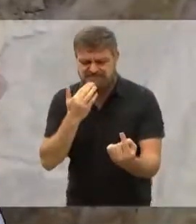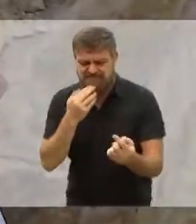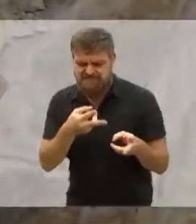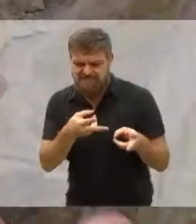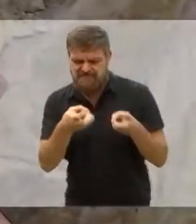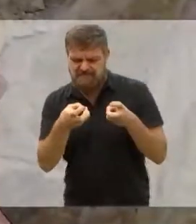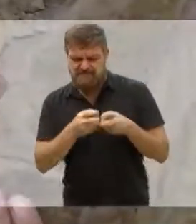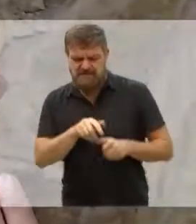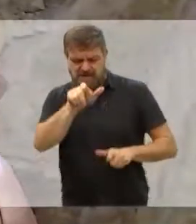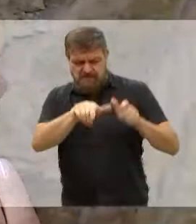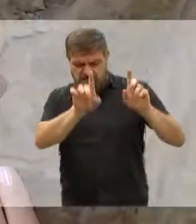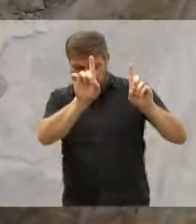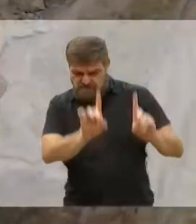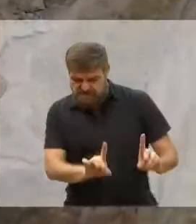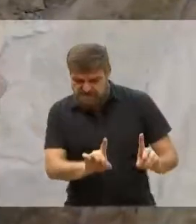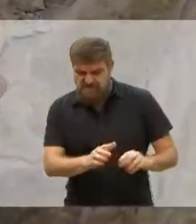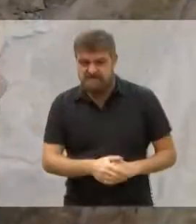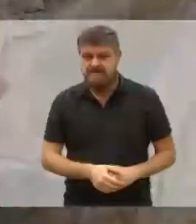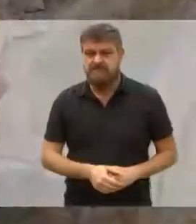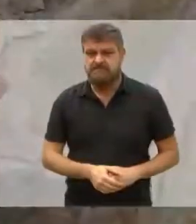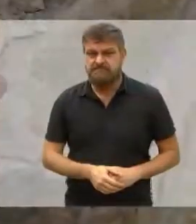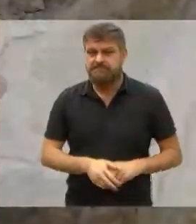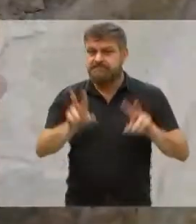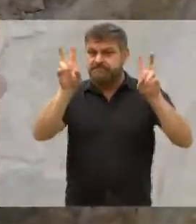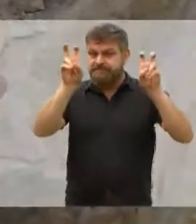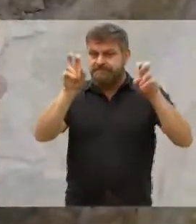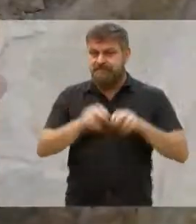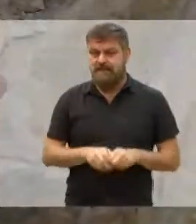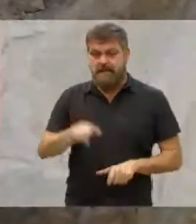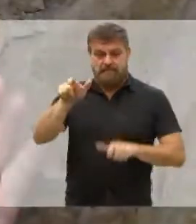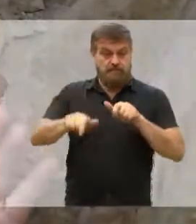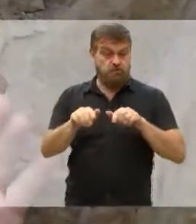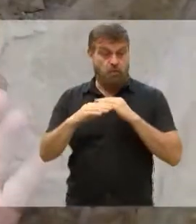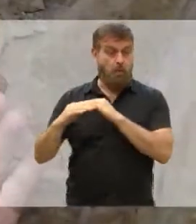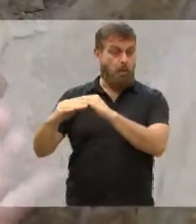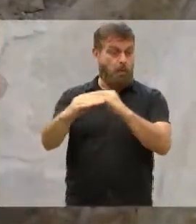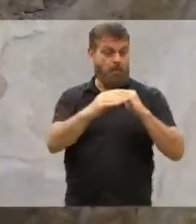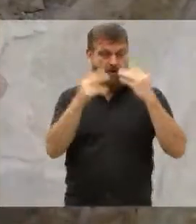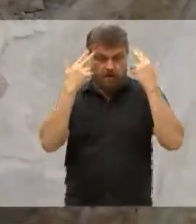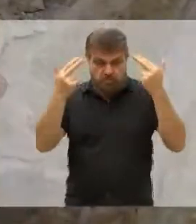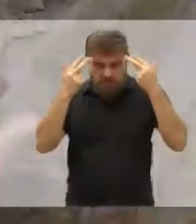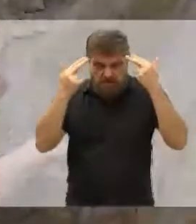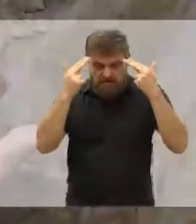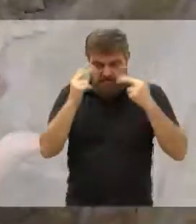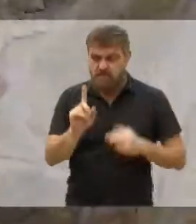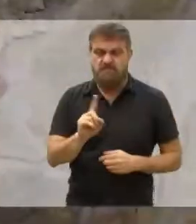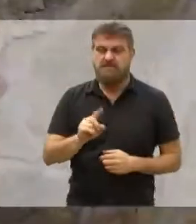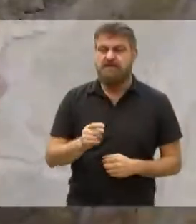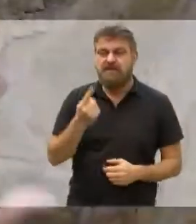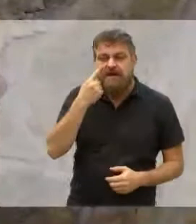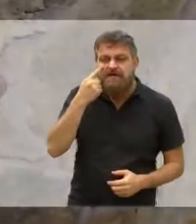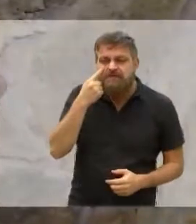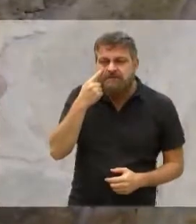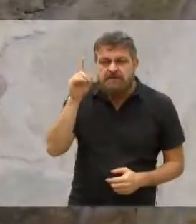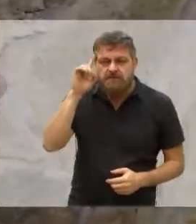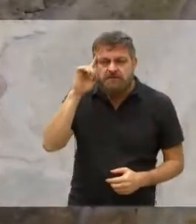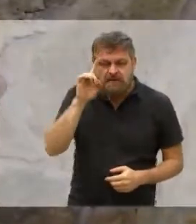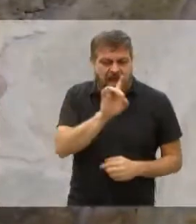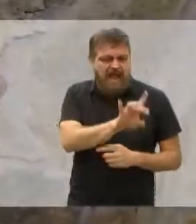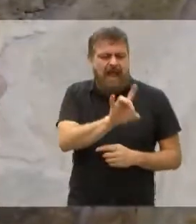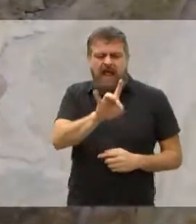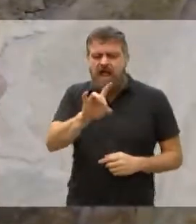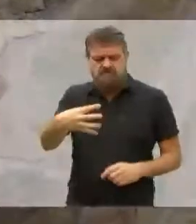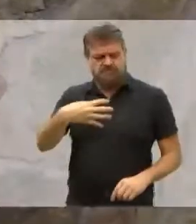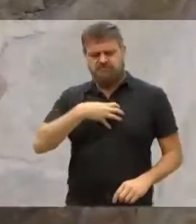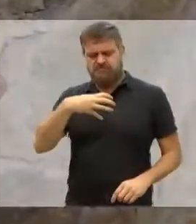qualquer patologia que seja diferente do, entre aspas, normal. Porque normal não é aquilo que você vê todos os